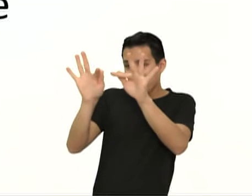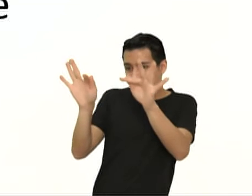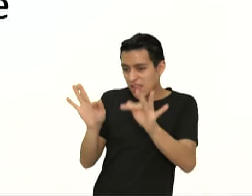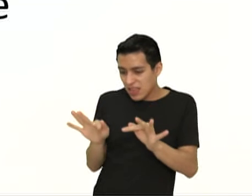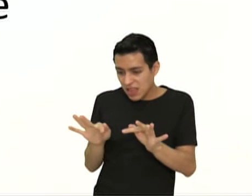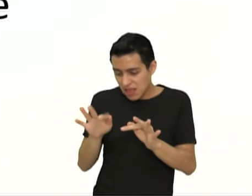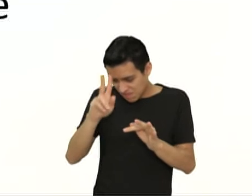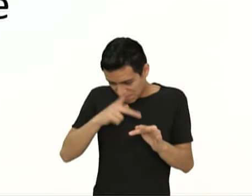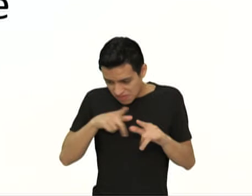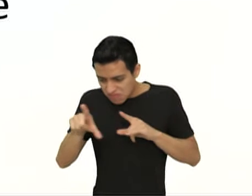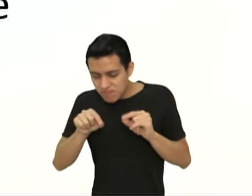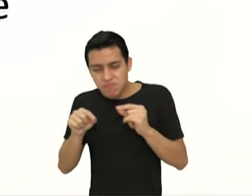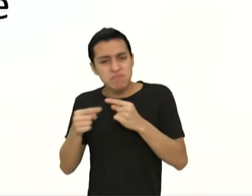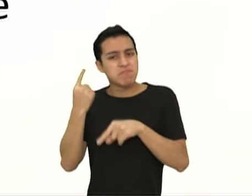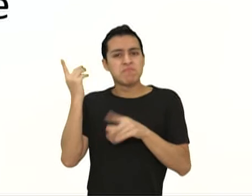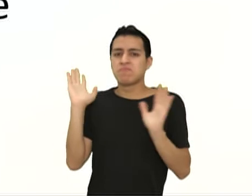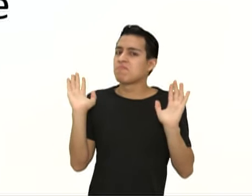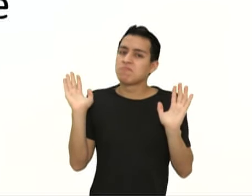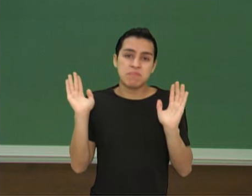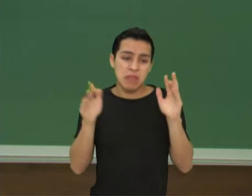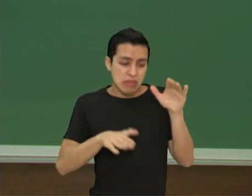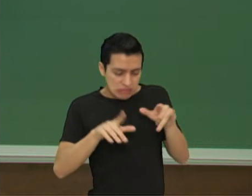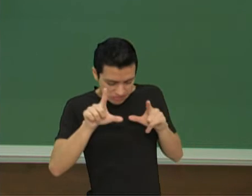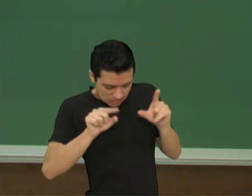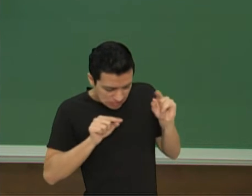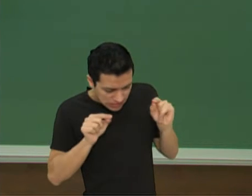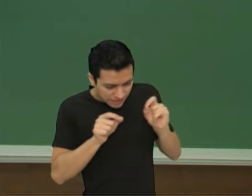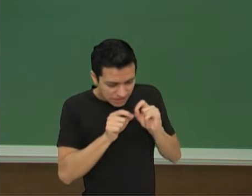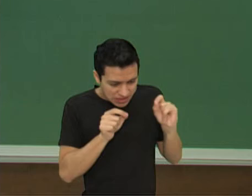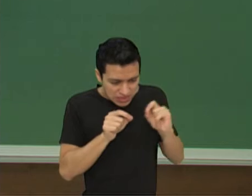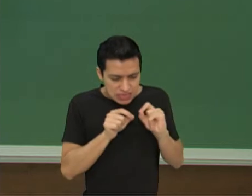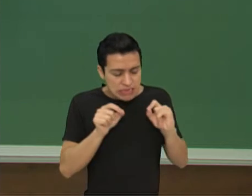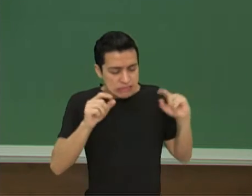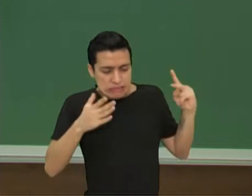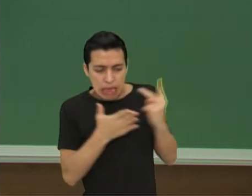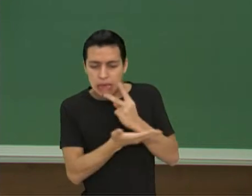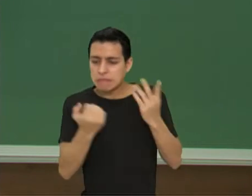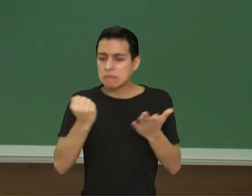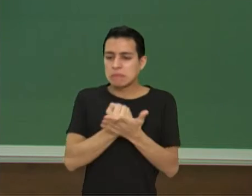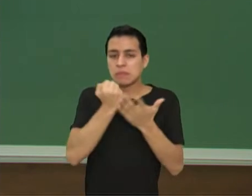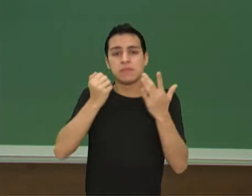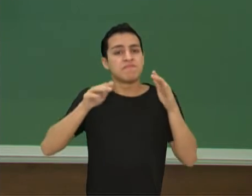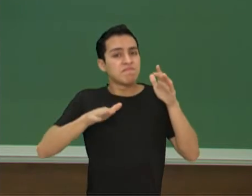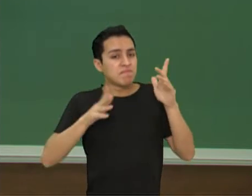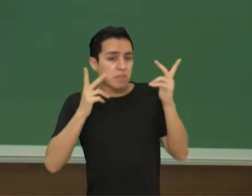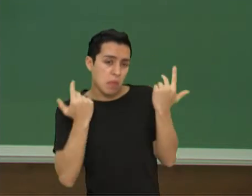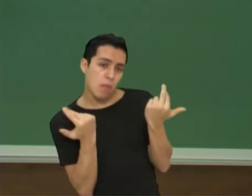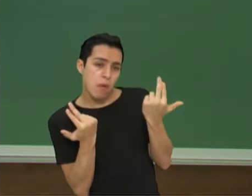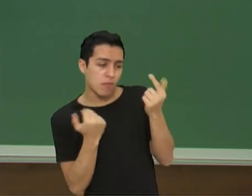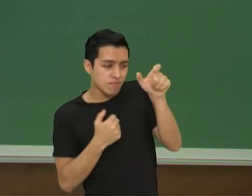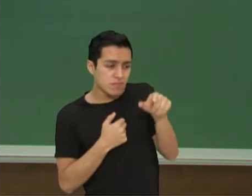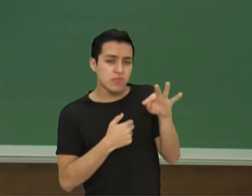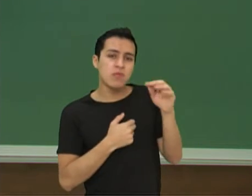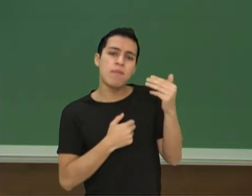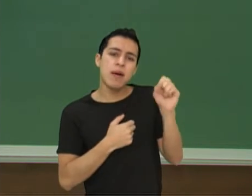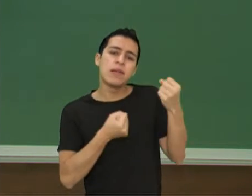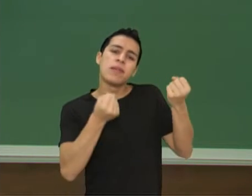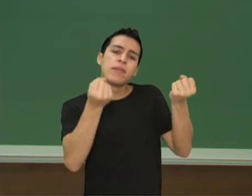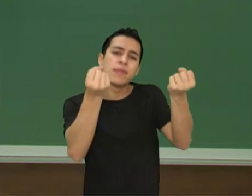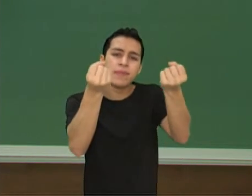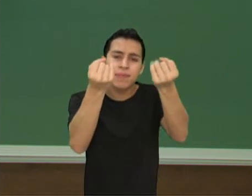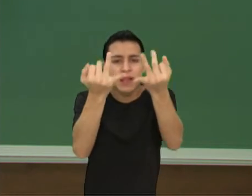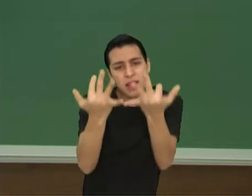fruto das suas escolhas, tá? E escolhas que você, às vezes, acabou errando. A mesma coisa São Tomás de Aquino vai dizer.